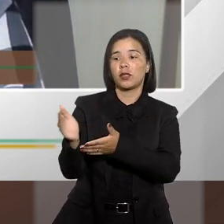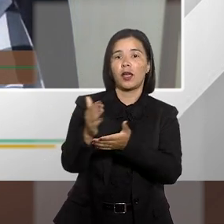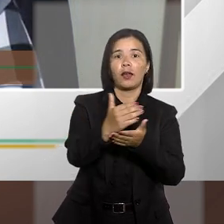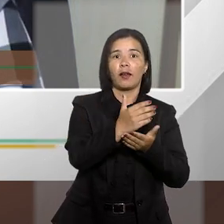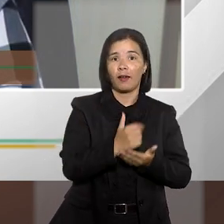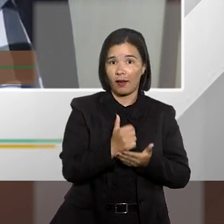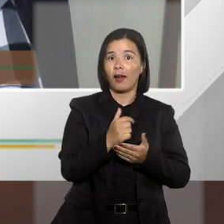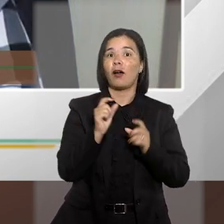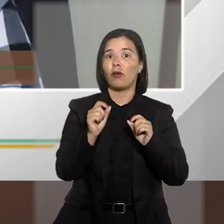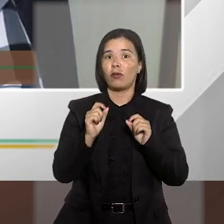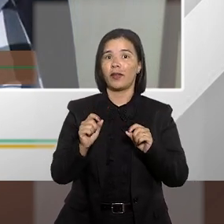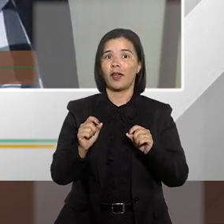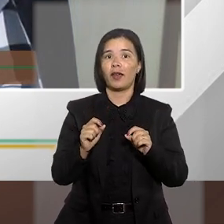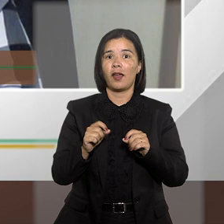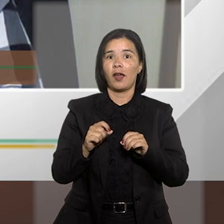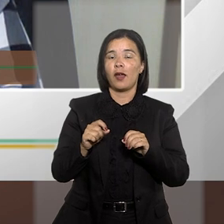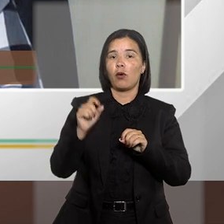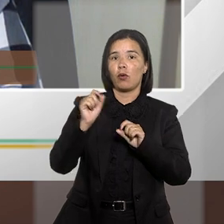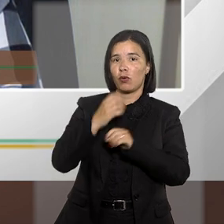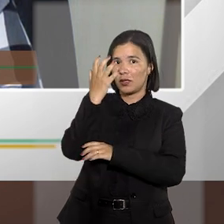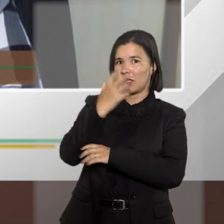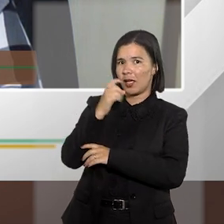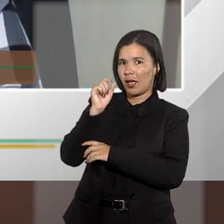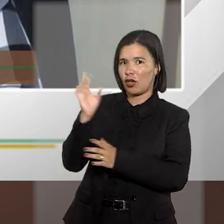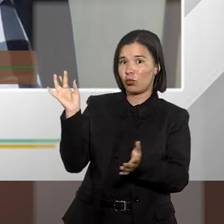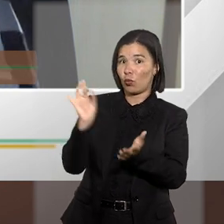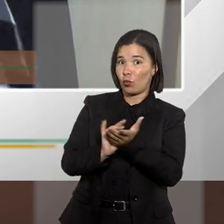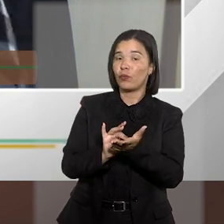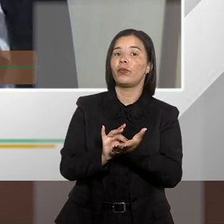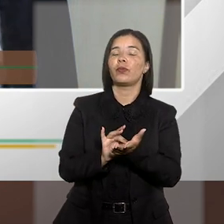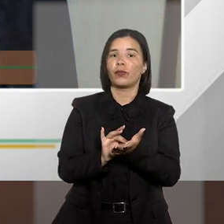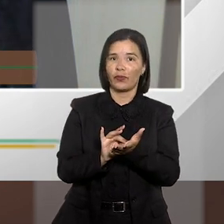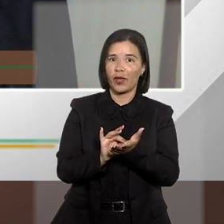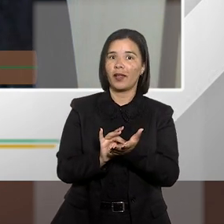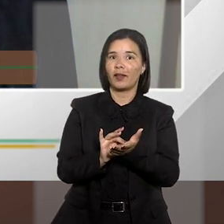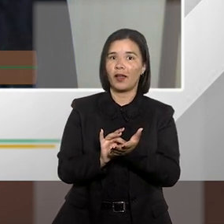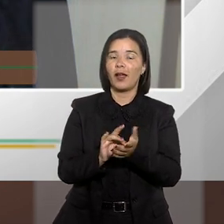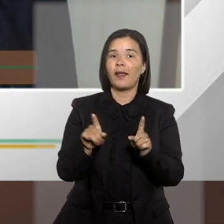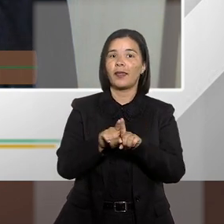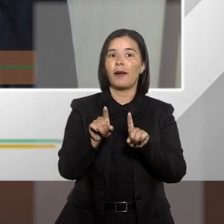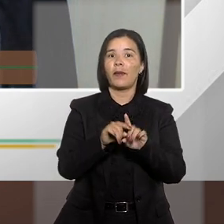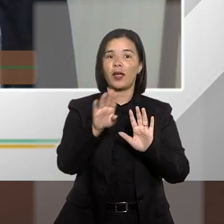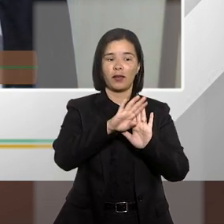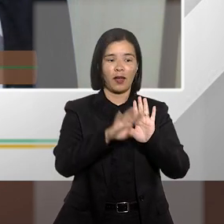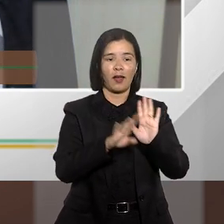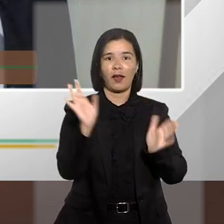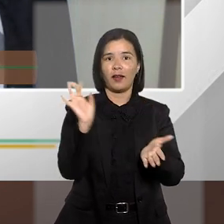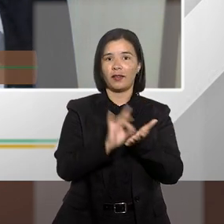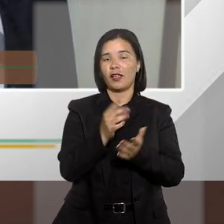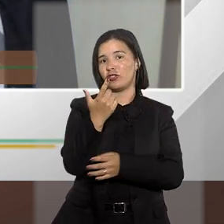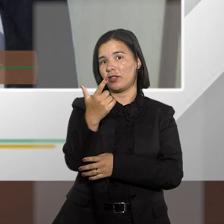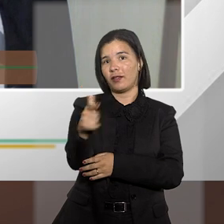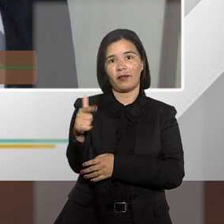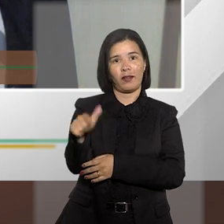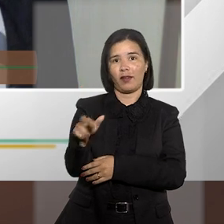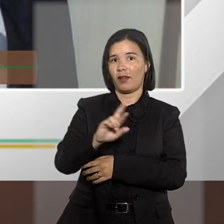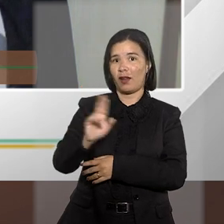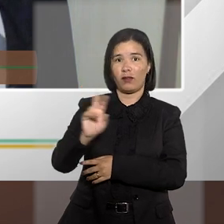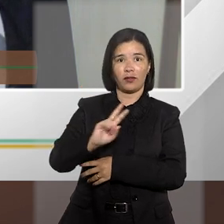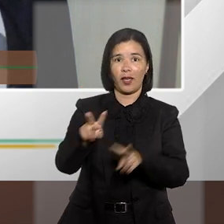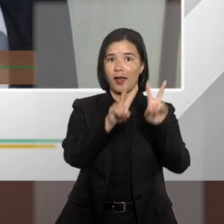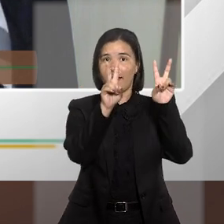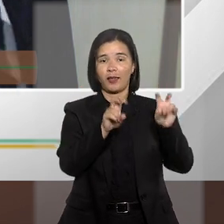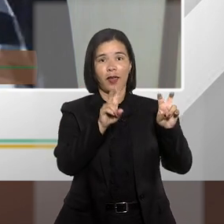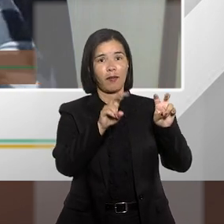busca da luta séria, real e concreta, e atribui a ela realidades que não são, sobre temas que